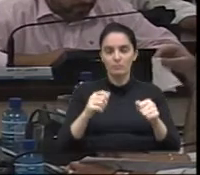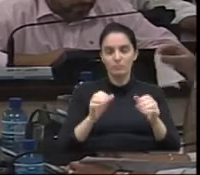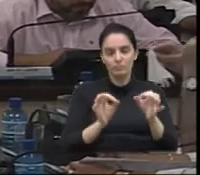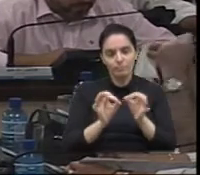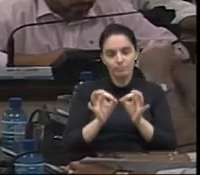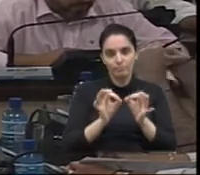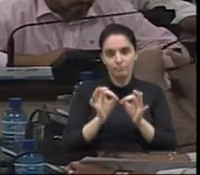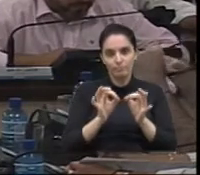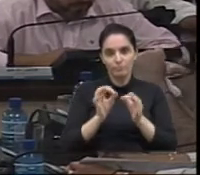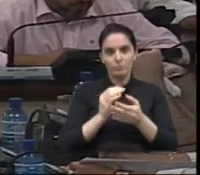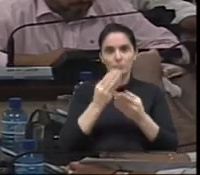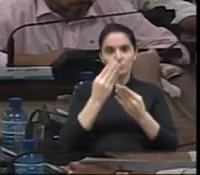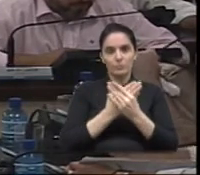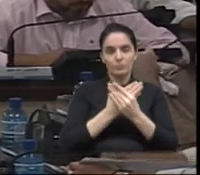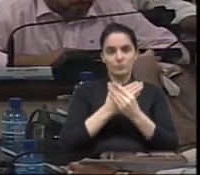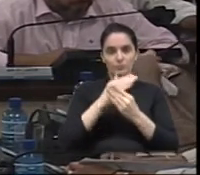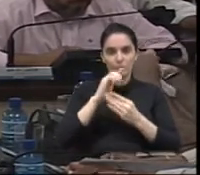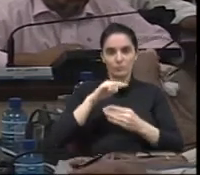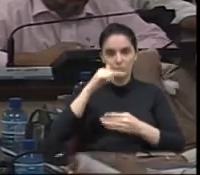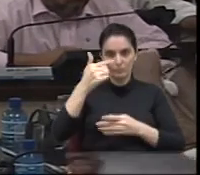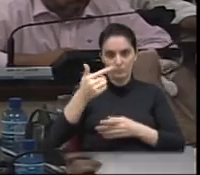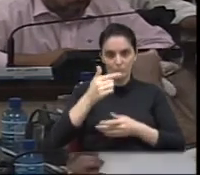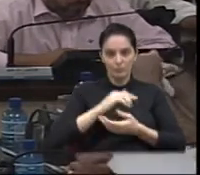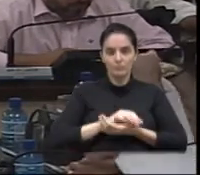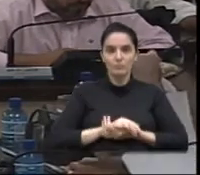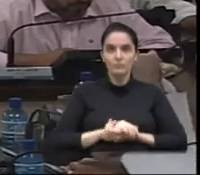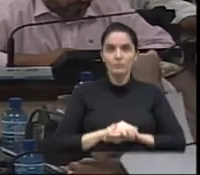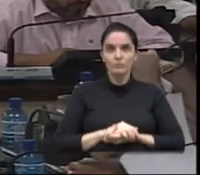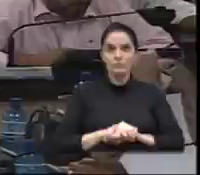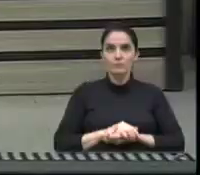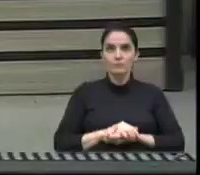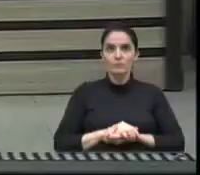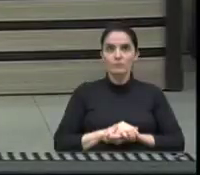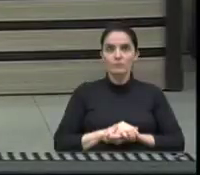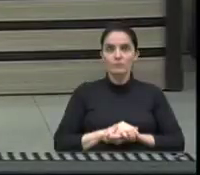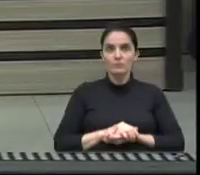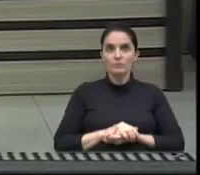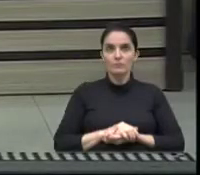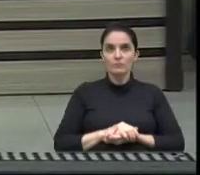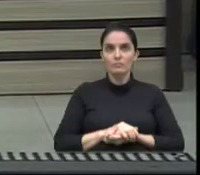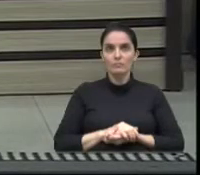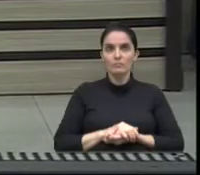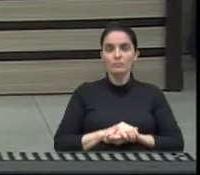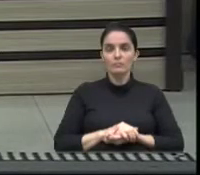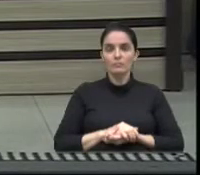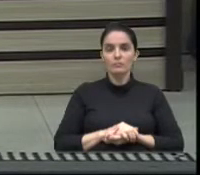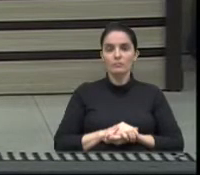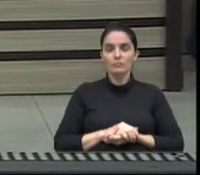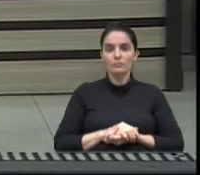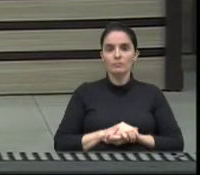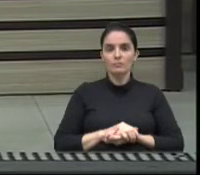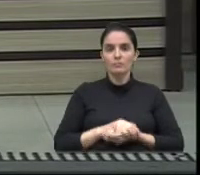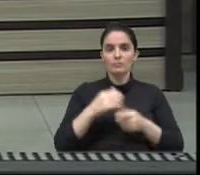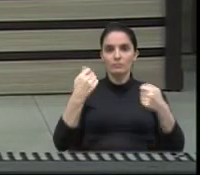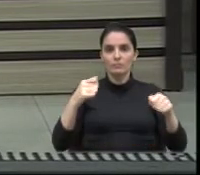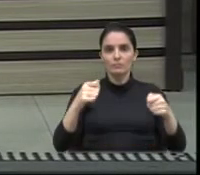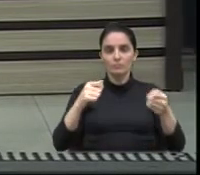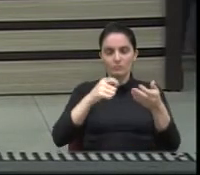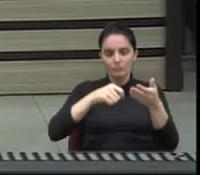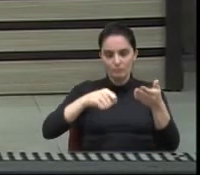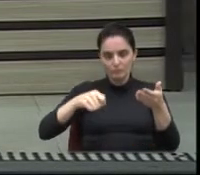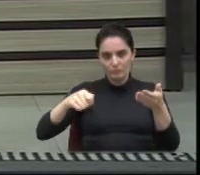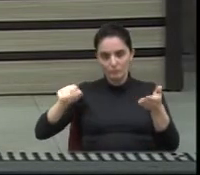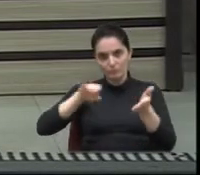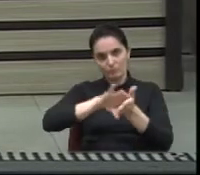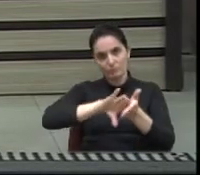e protocolarei mais tarde. Só gostaria que o senhor viesse assinar a